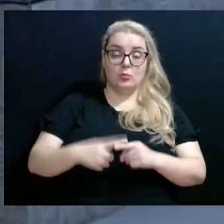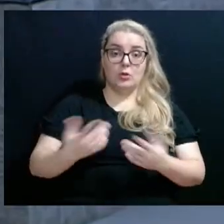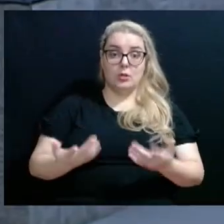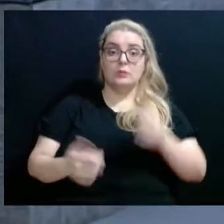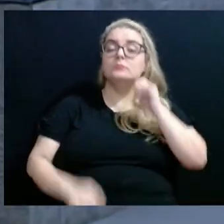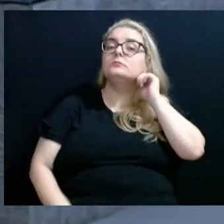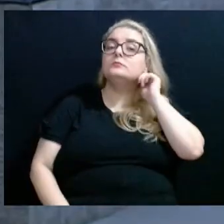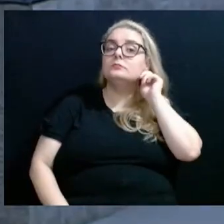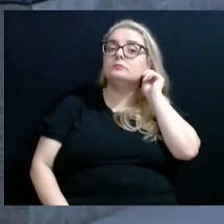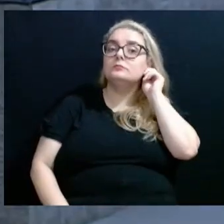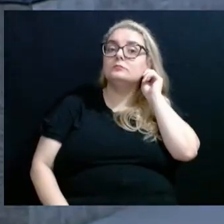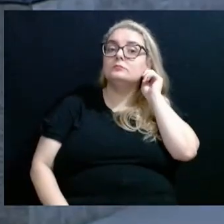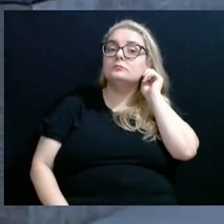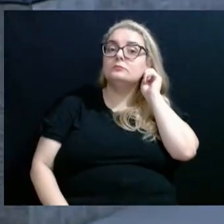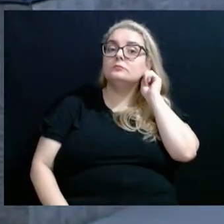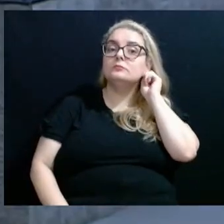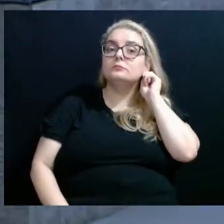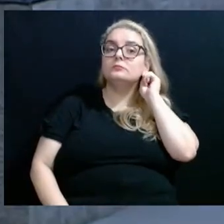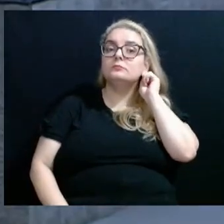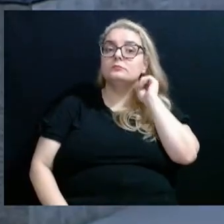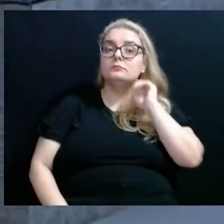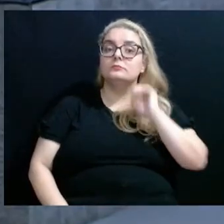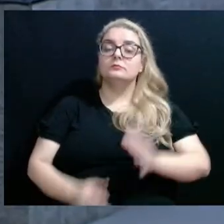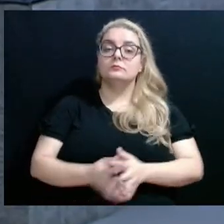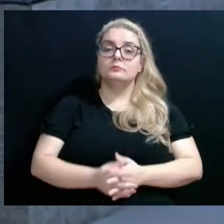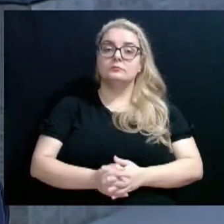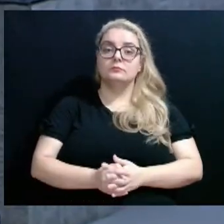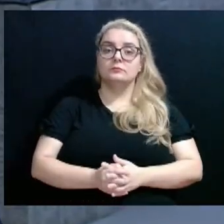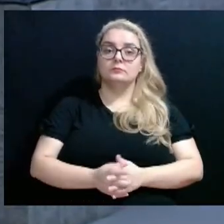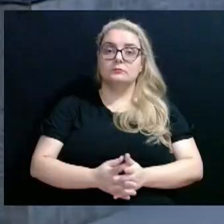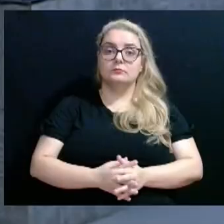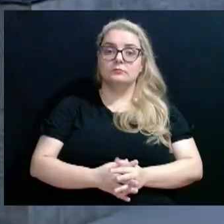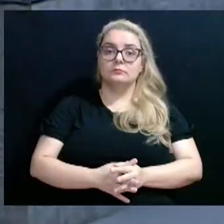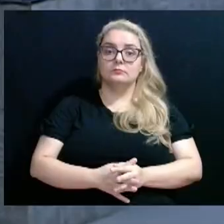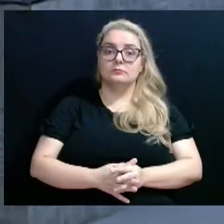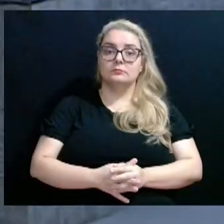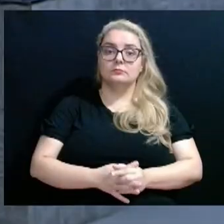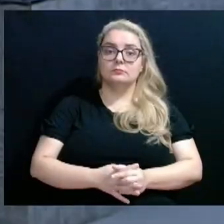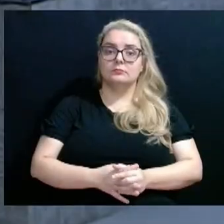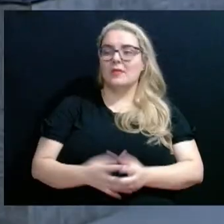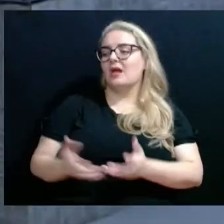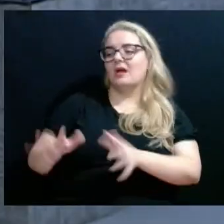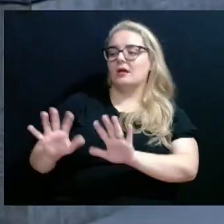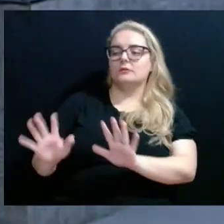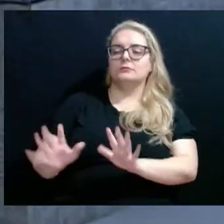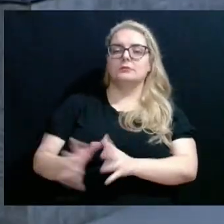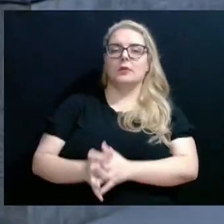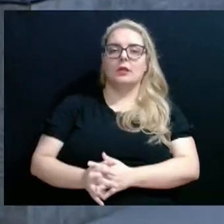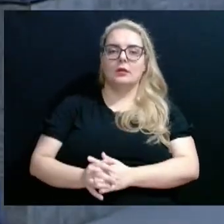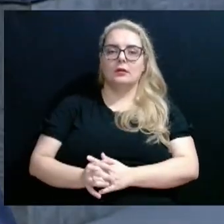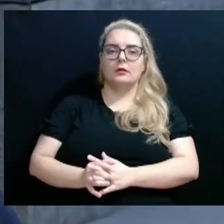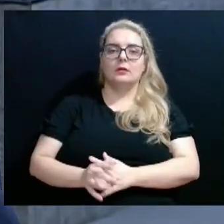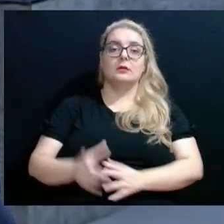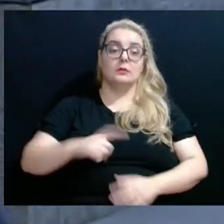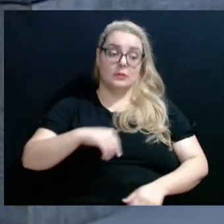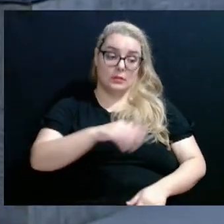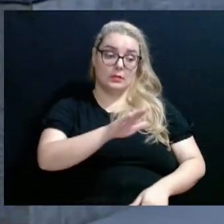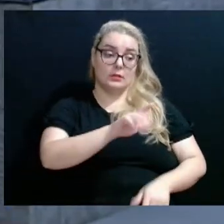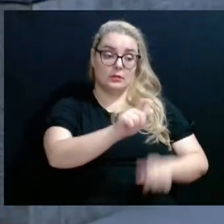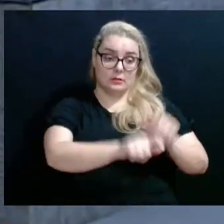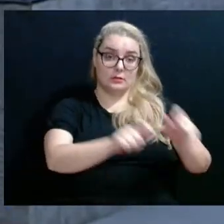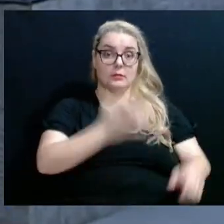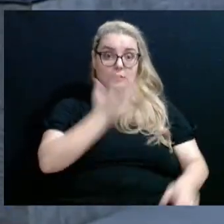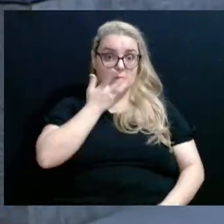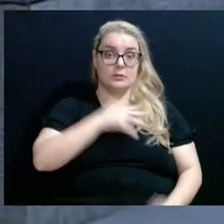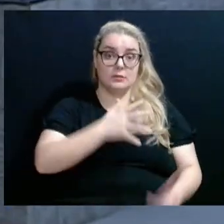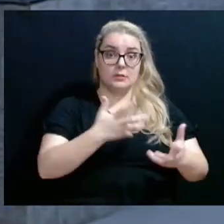às vezes, existe porque às vezes, eu não quero, mas tem mais crianças que querem. As pessoas hoje querem o esporte,